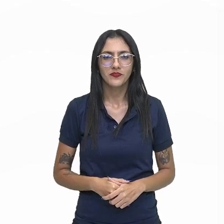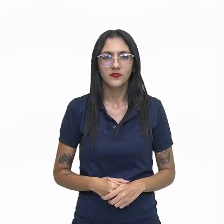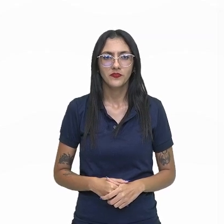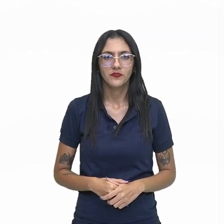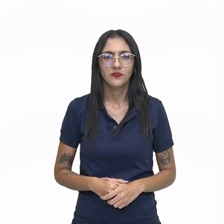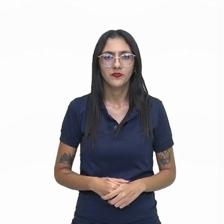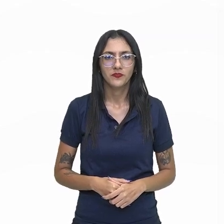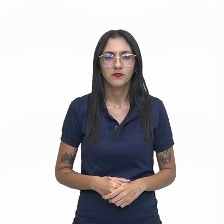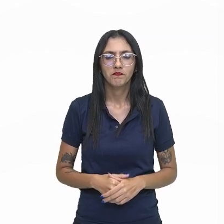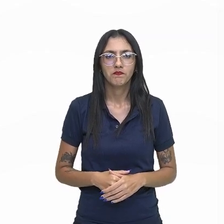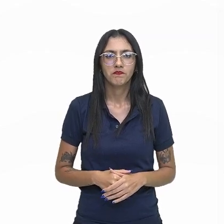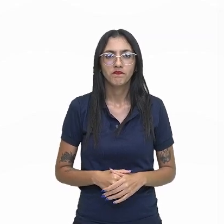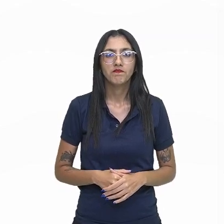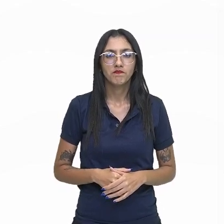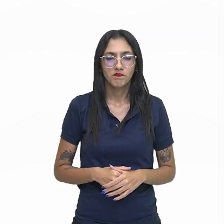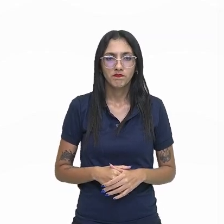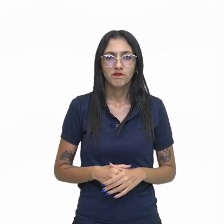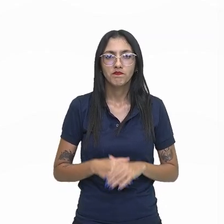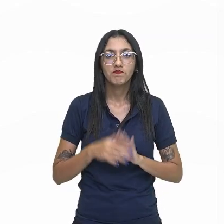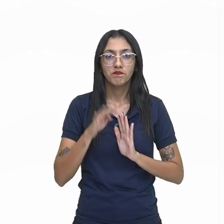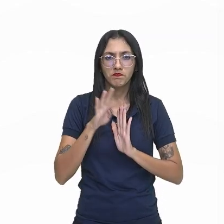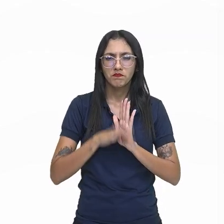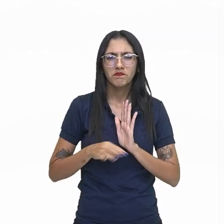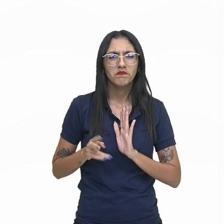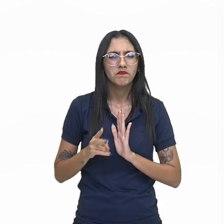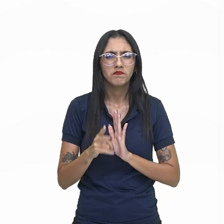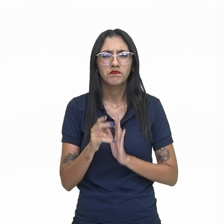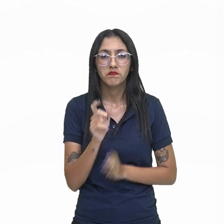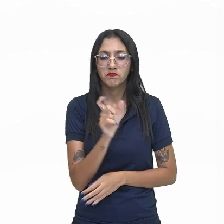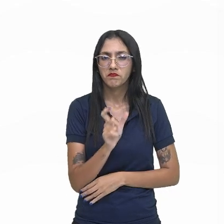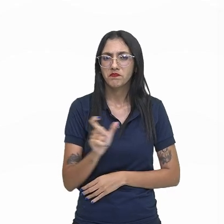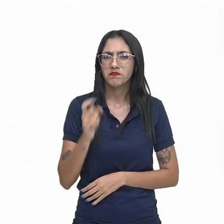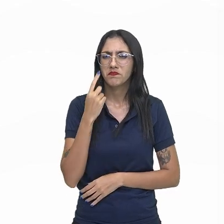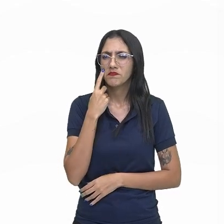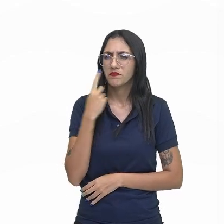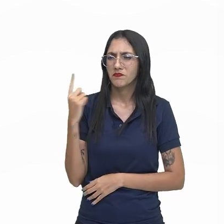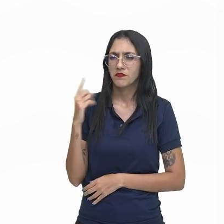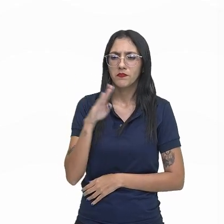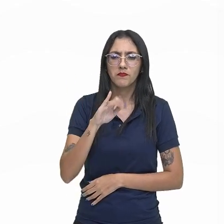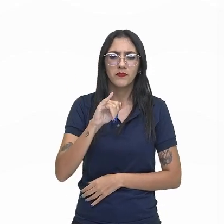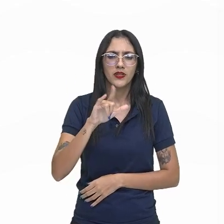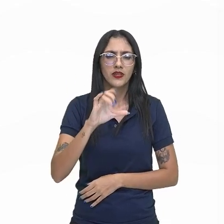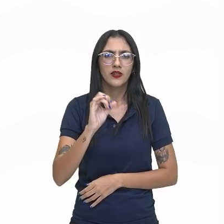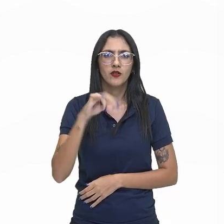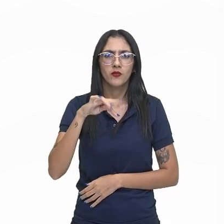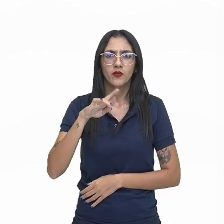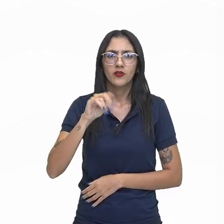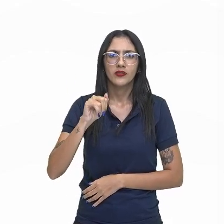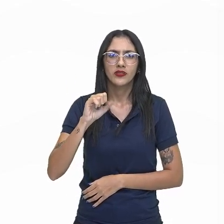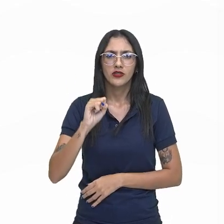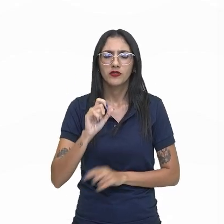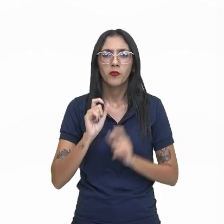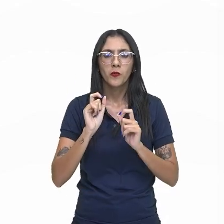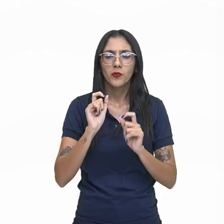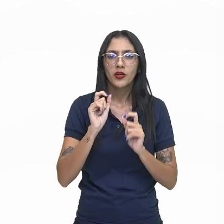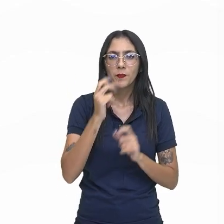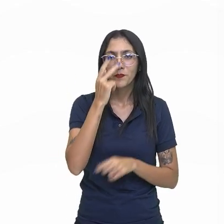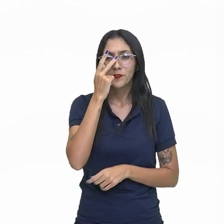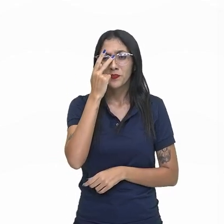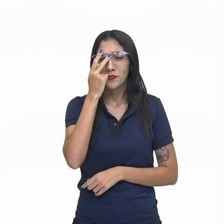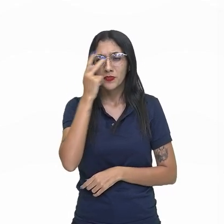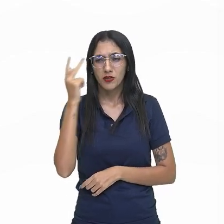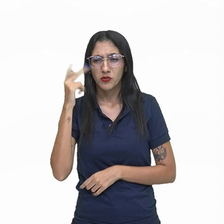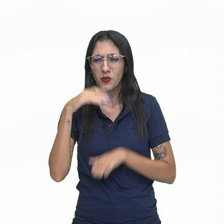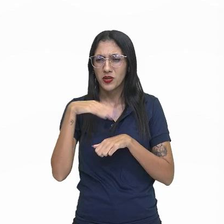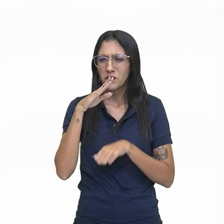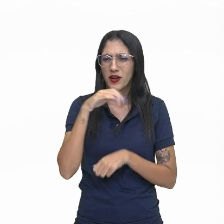os bilontras, o que será bilontras, minha gente? Velhaco. Os bilontras